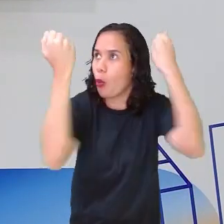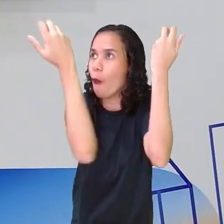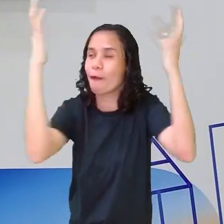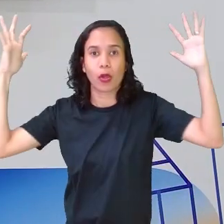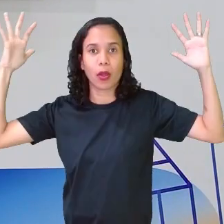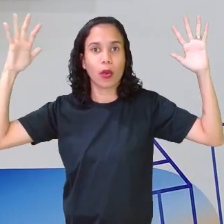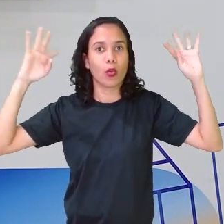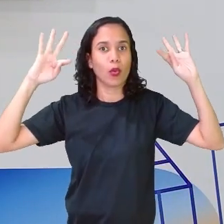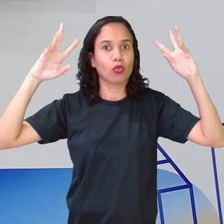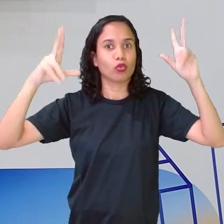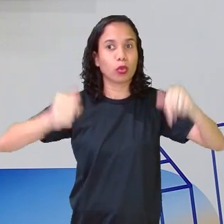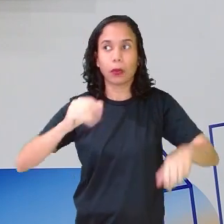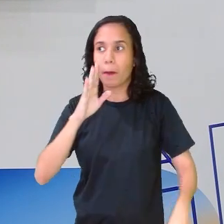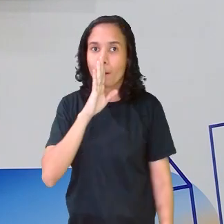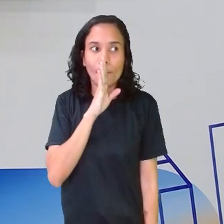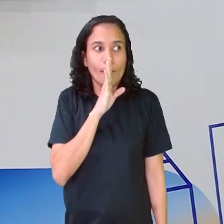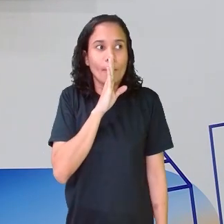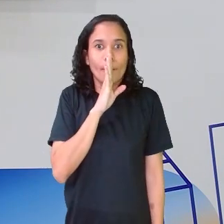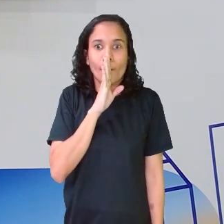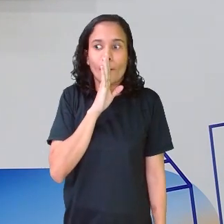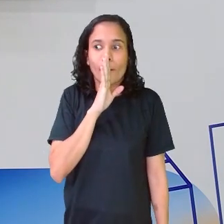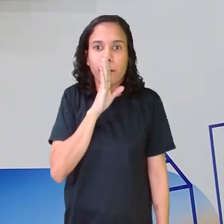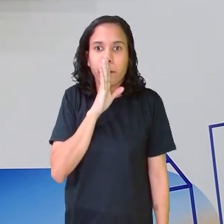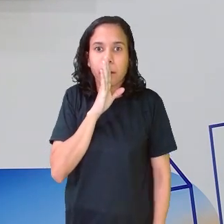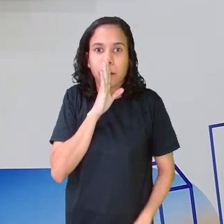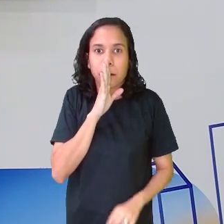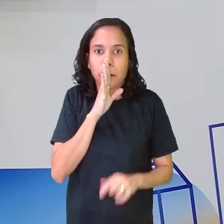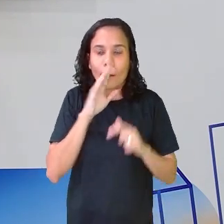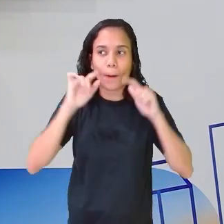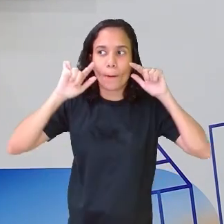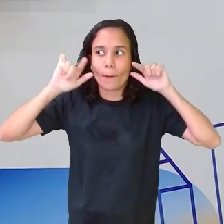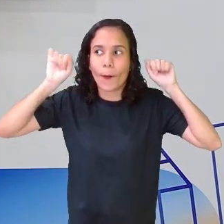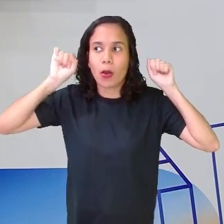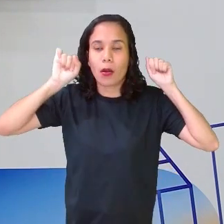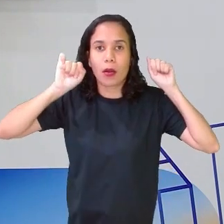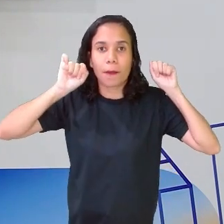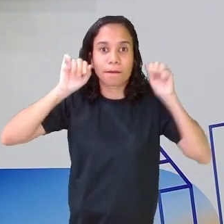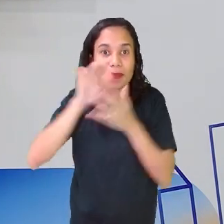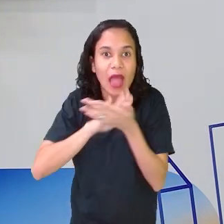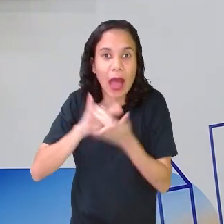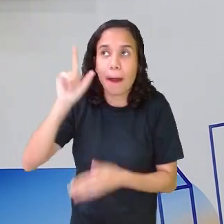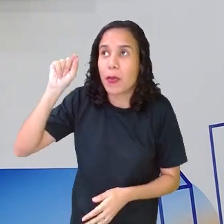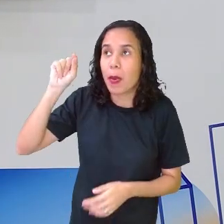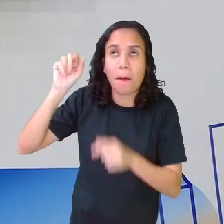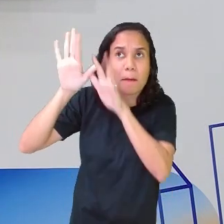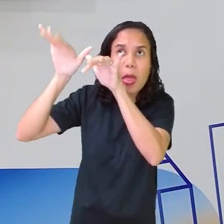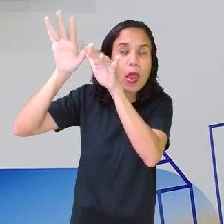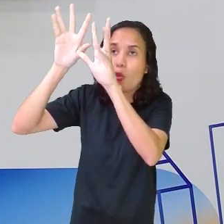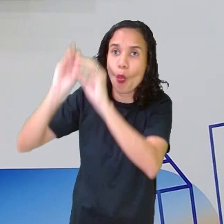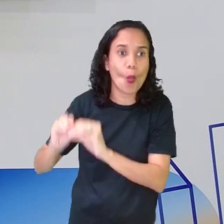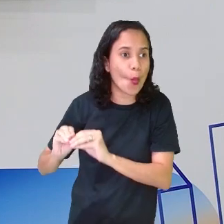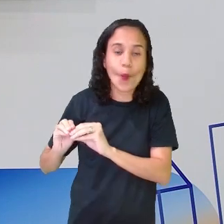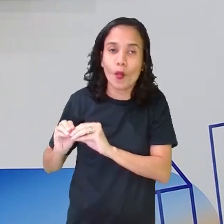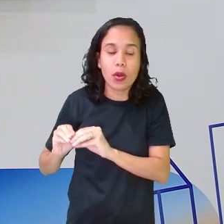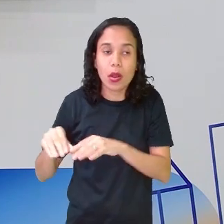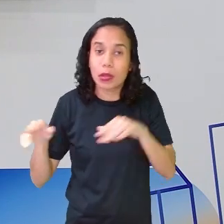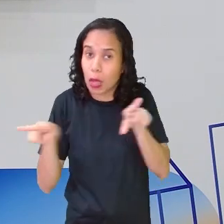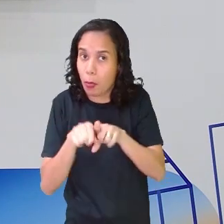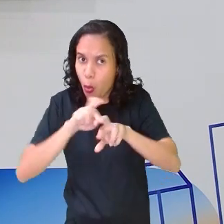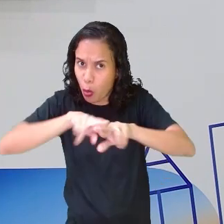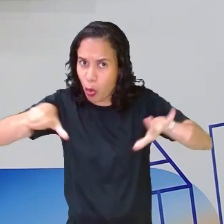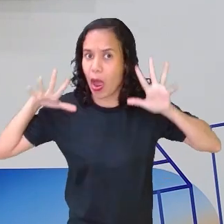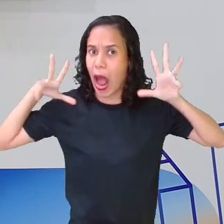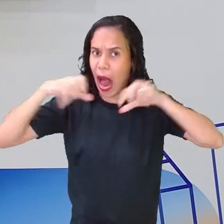floresta, todos se calam. Você não escuta mais o piado de um passarinho, sabe? Nem qualquer outro